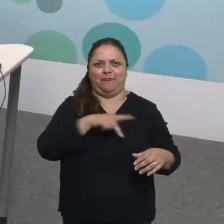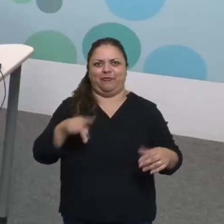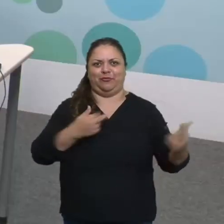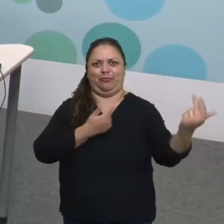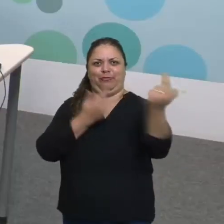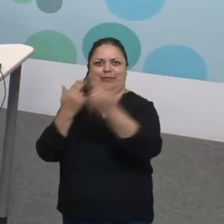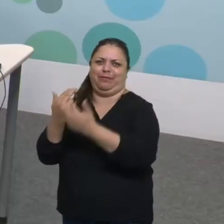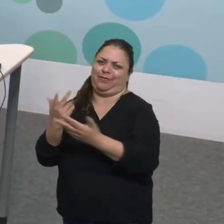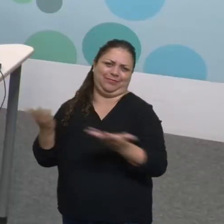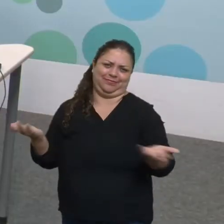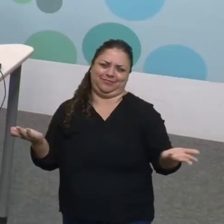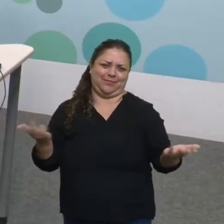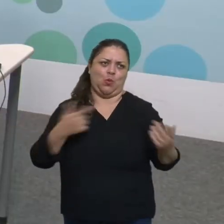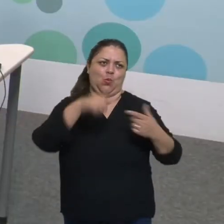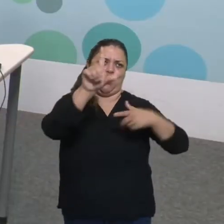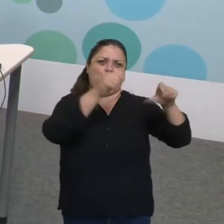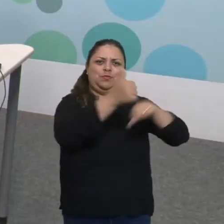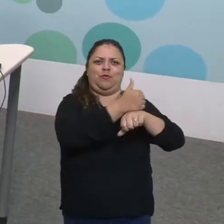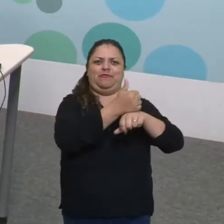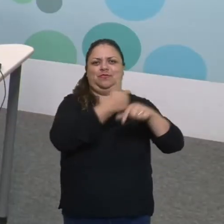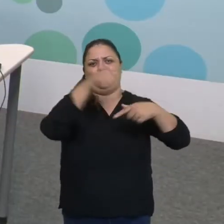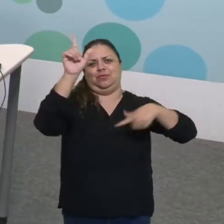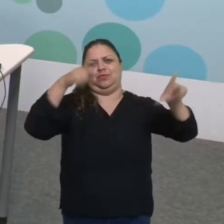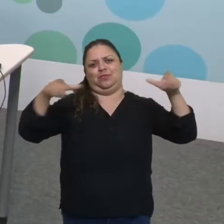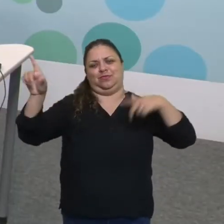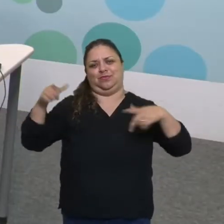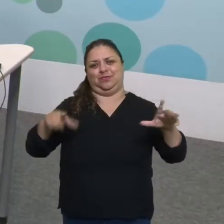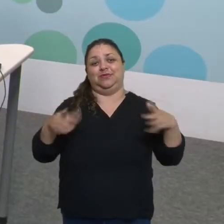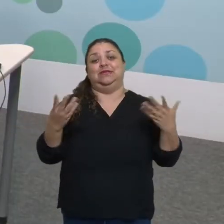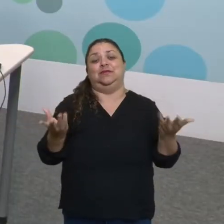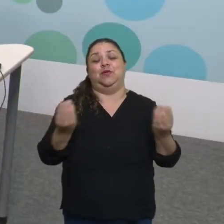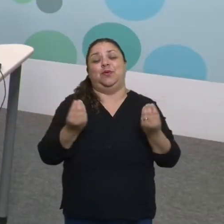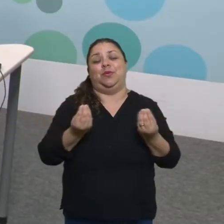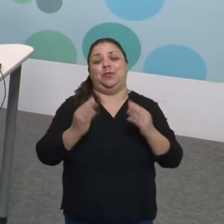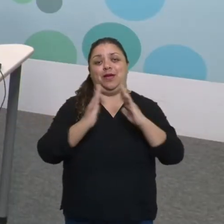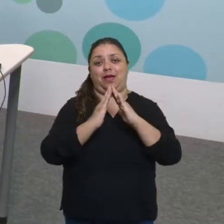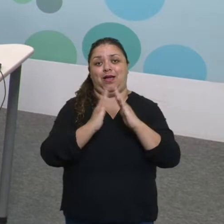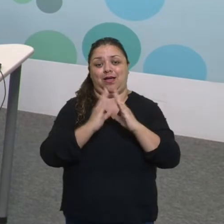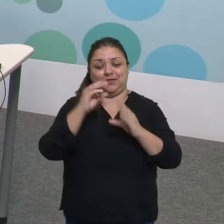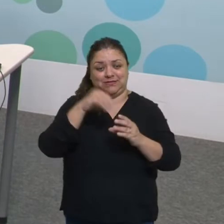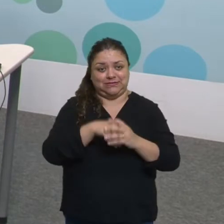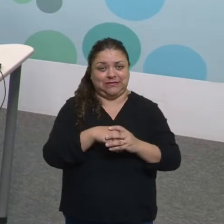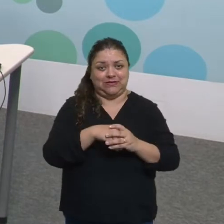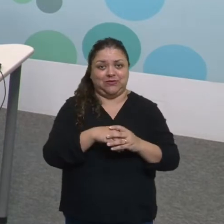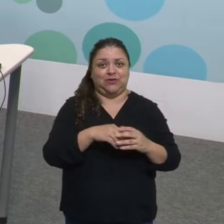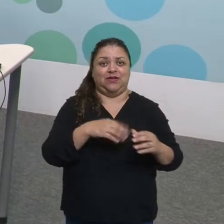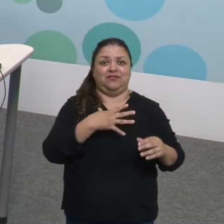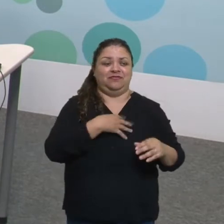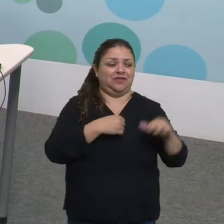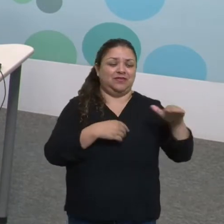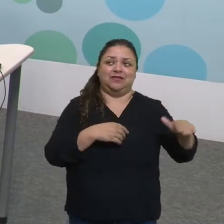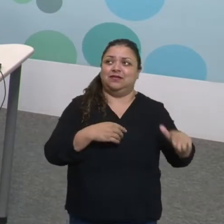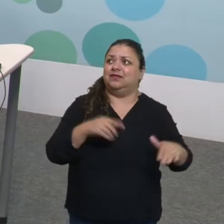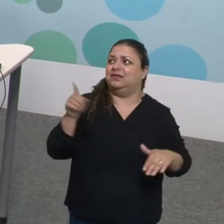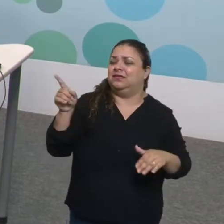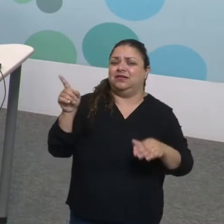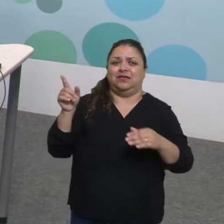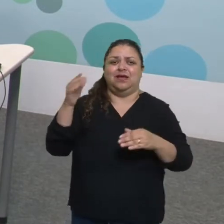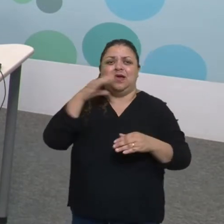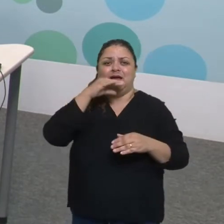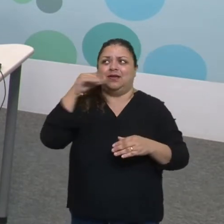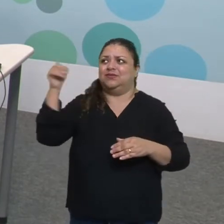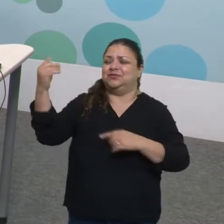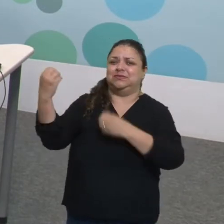professor Então veja ficar em casa às vezes com adultos e ter que se manter focado